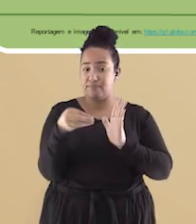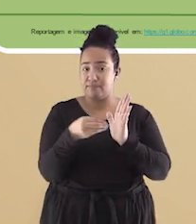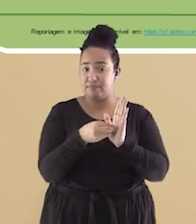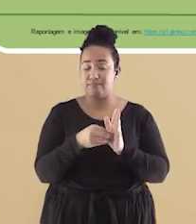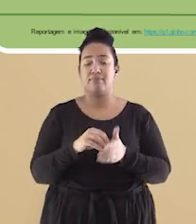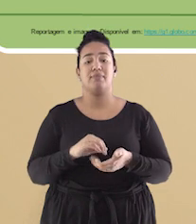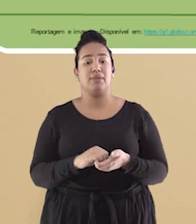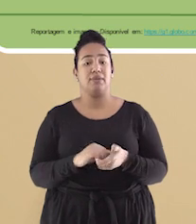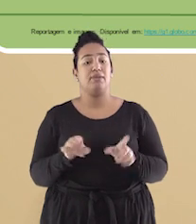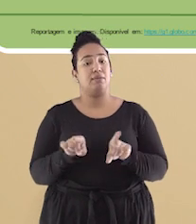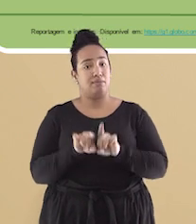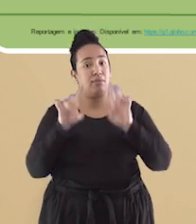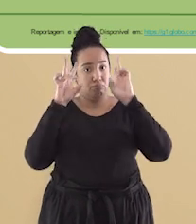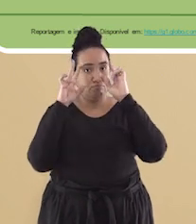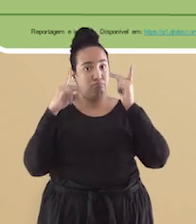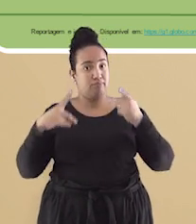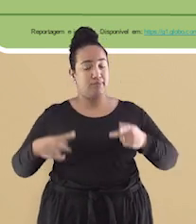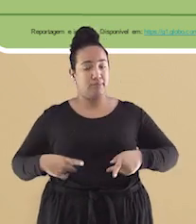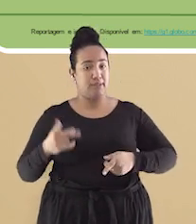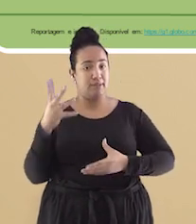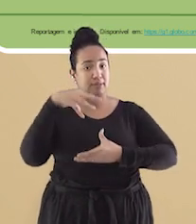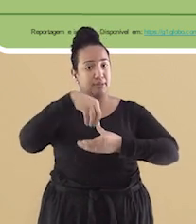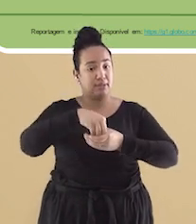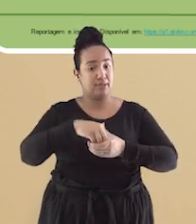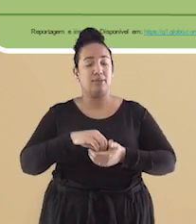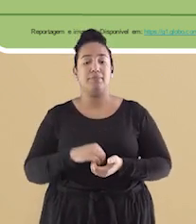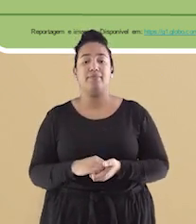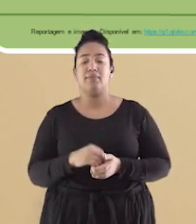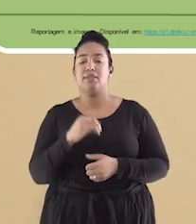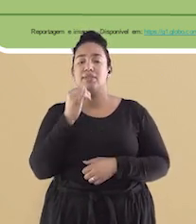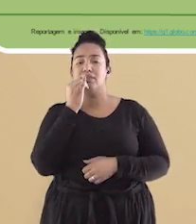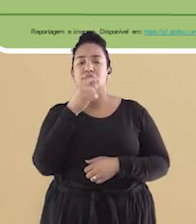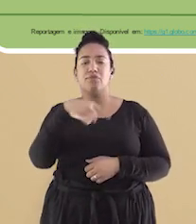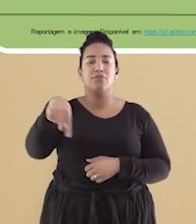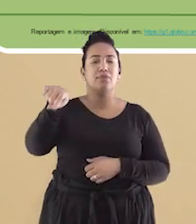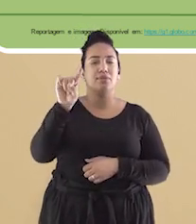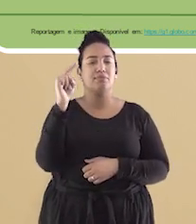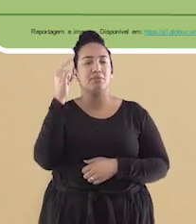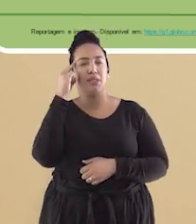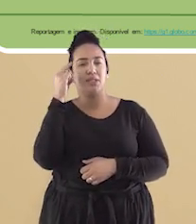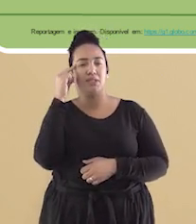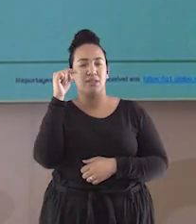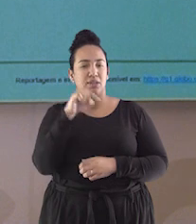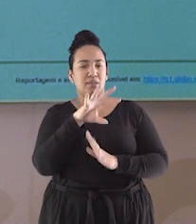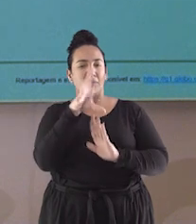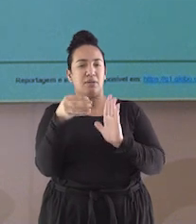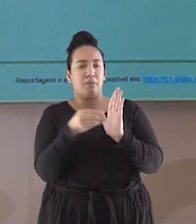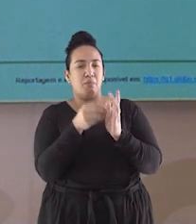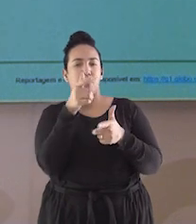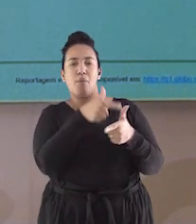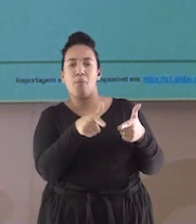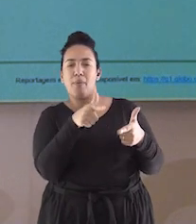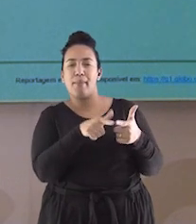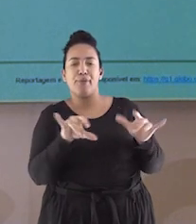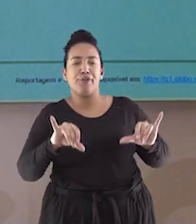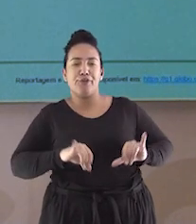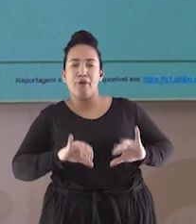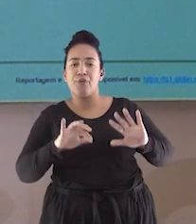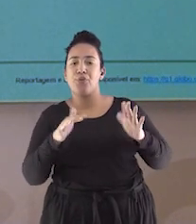a vida humana. Que tipos de problemas vocês imaginam que esse bioma enfrenta? Um deles